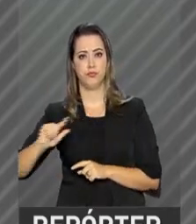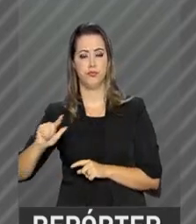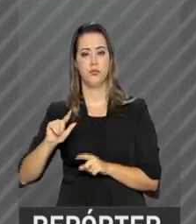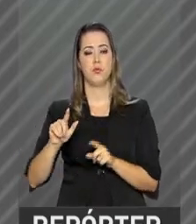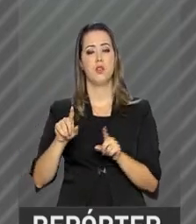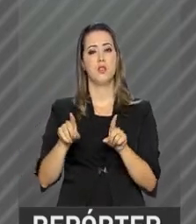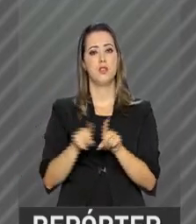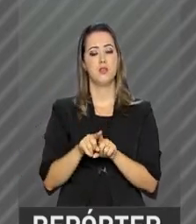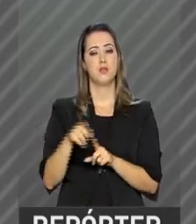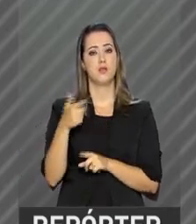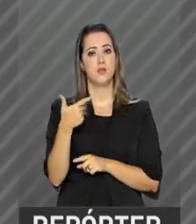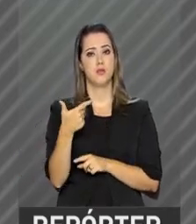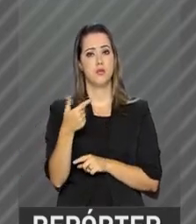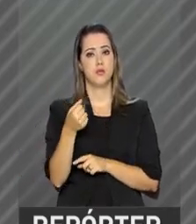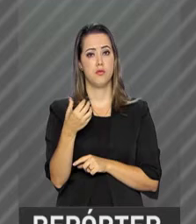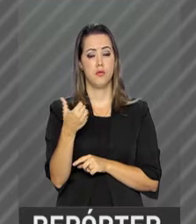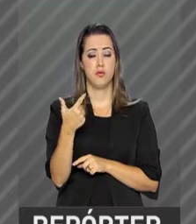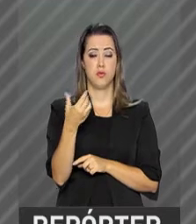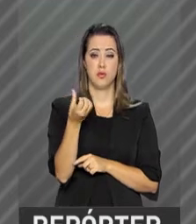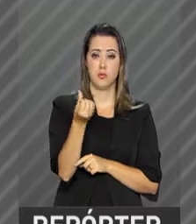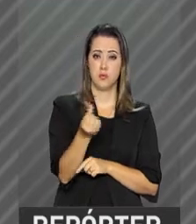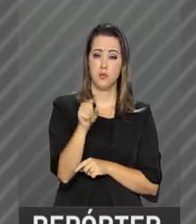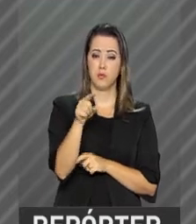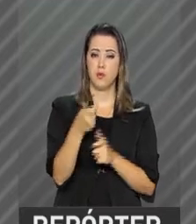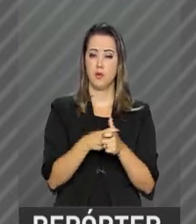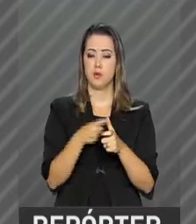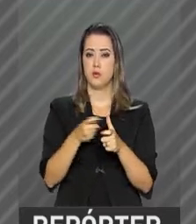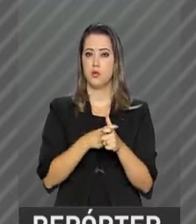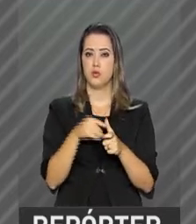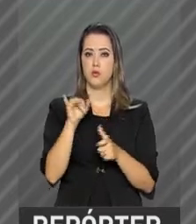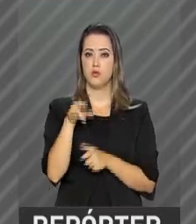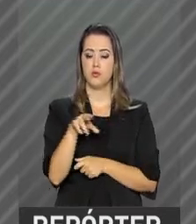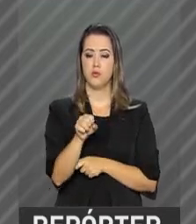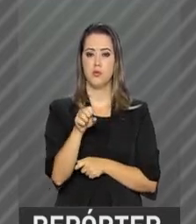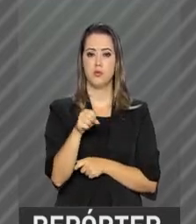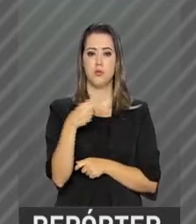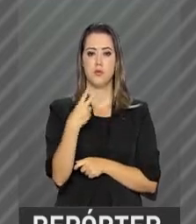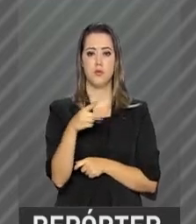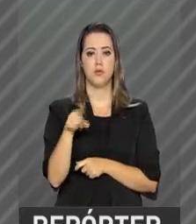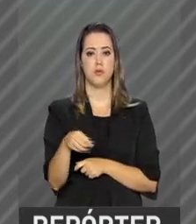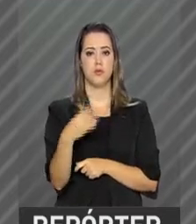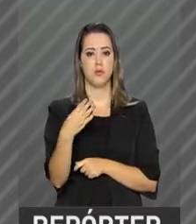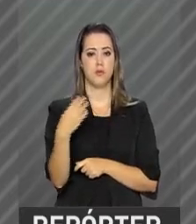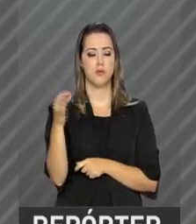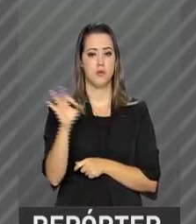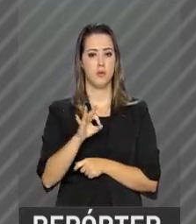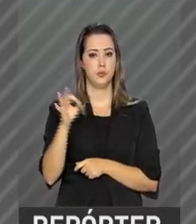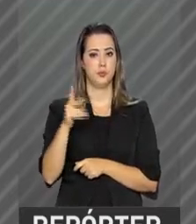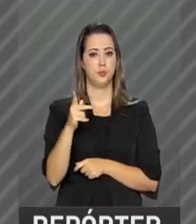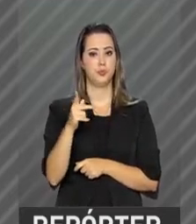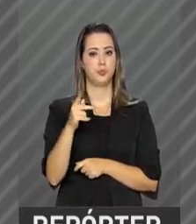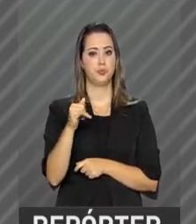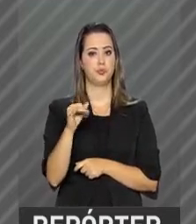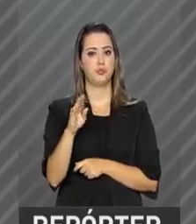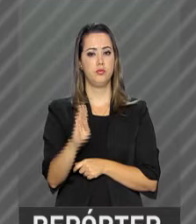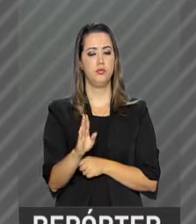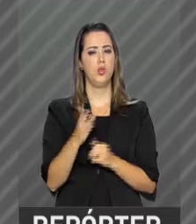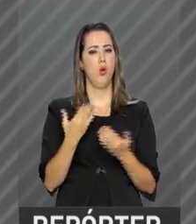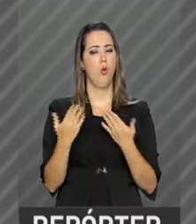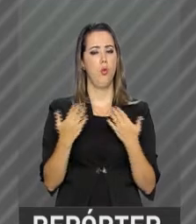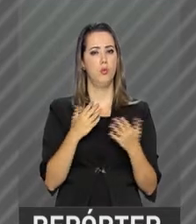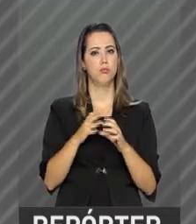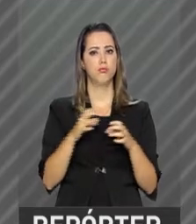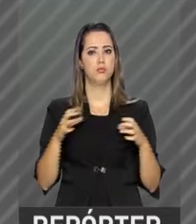destaca que em 2016 esse déficit na previdência foi de 2,4 por cento do pib quase tão grande